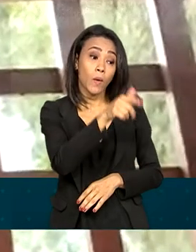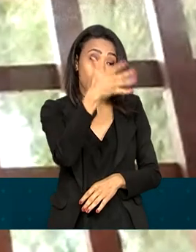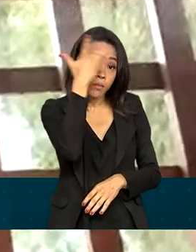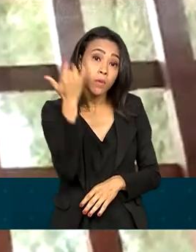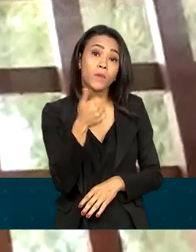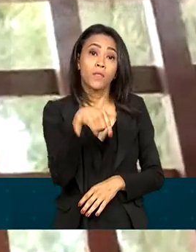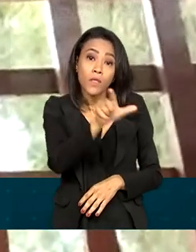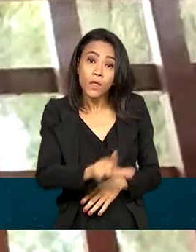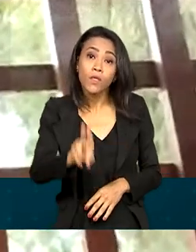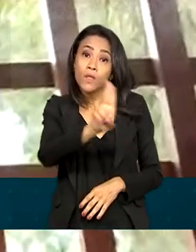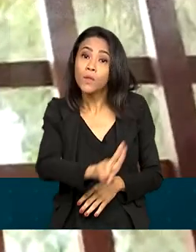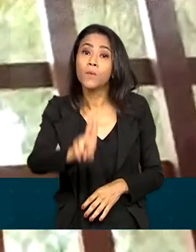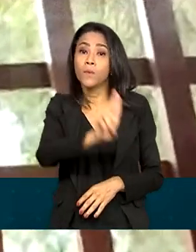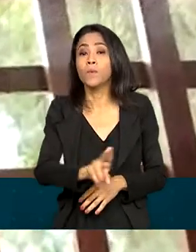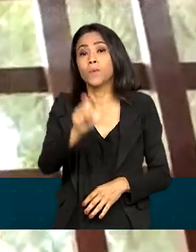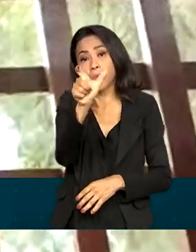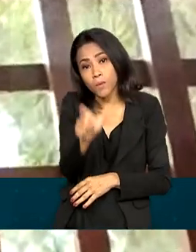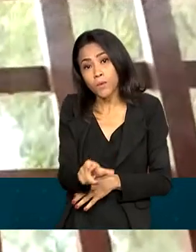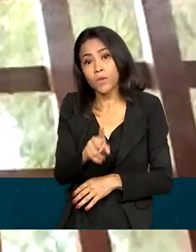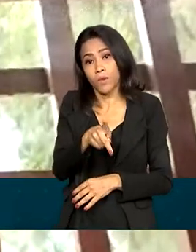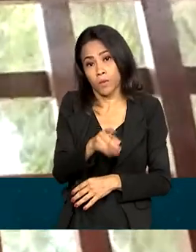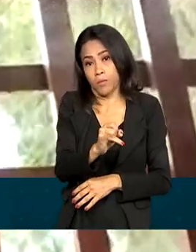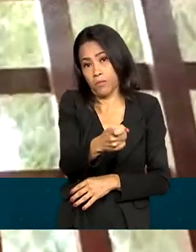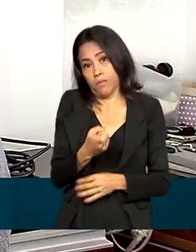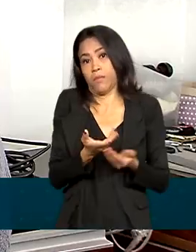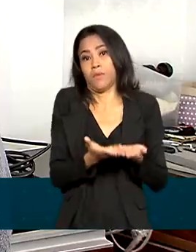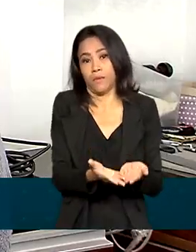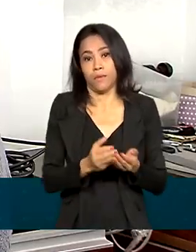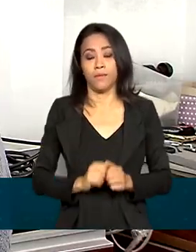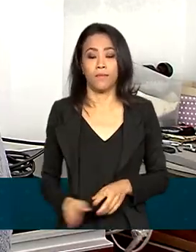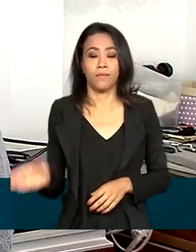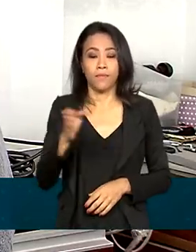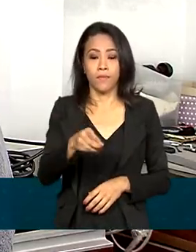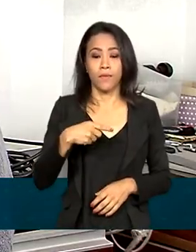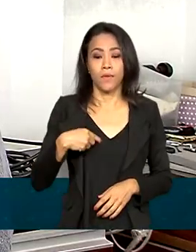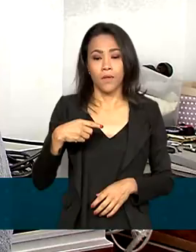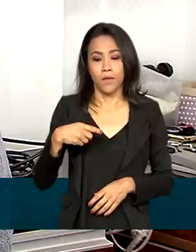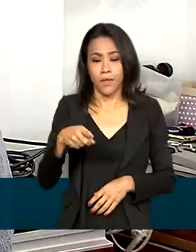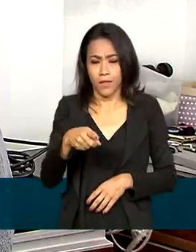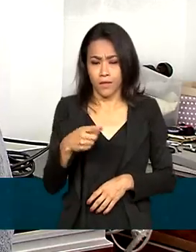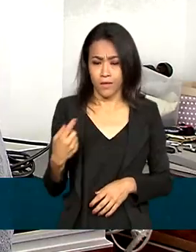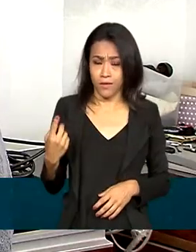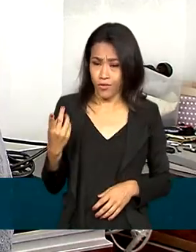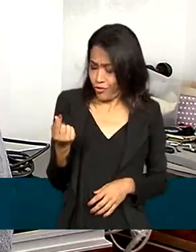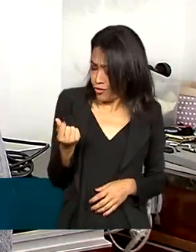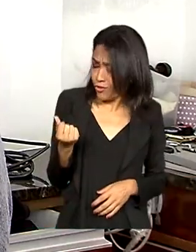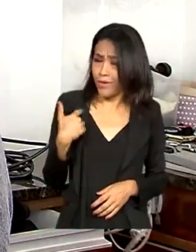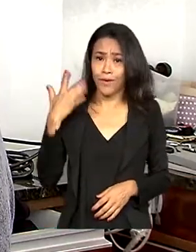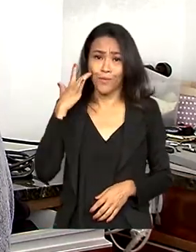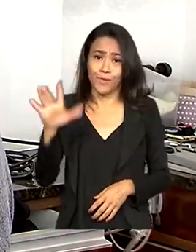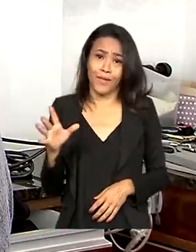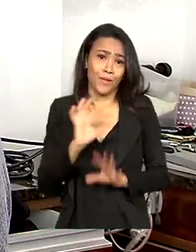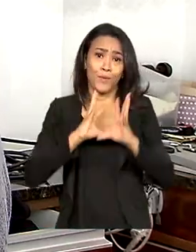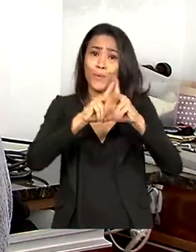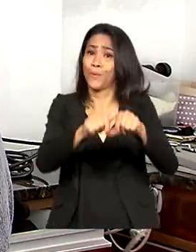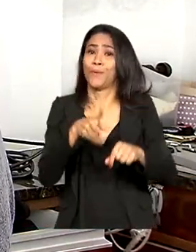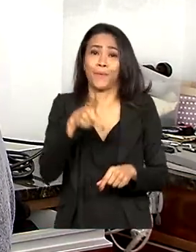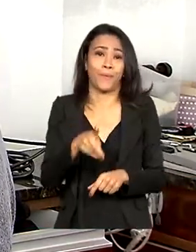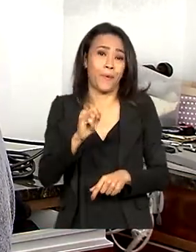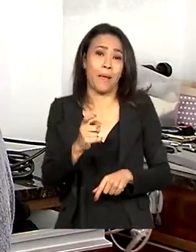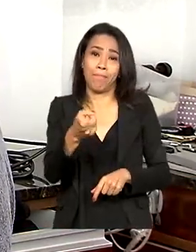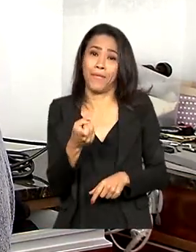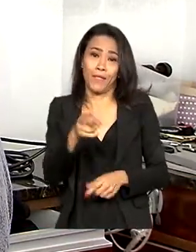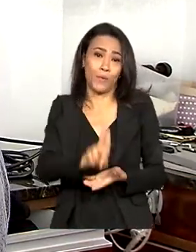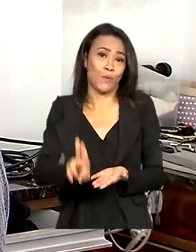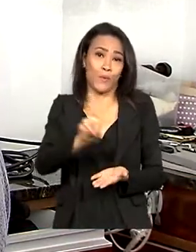melhorar essa essas operações dinheiro nem sei mais o que que é isso né agora só é peixe tudo é piques tudo você faz hoje